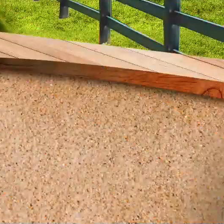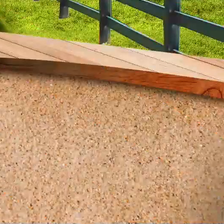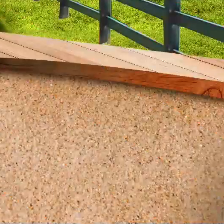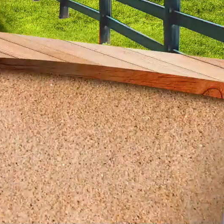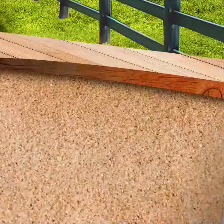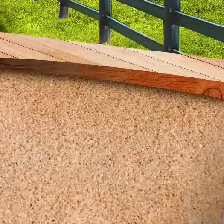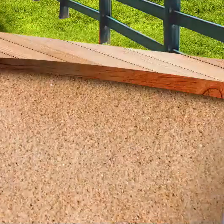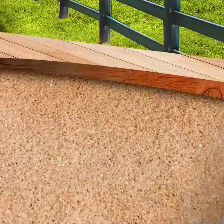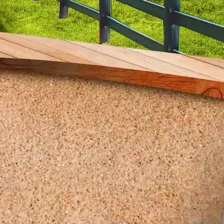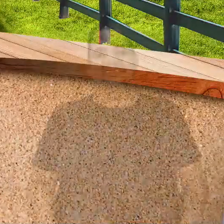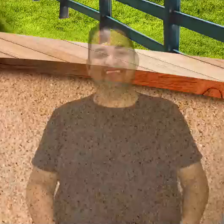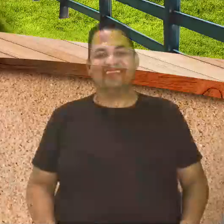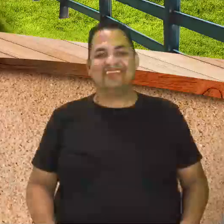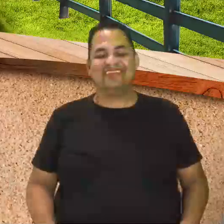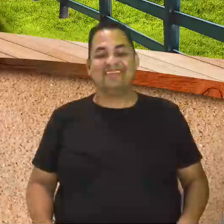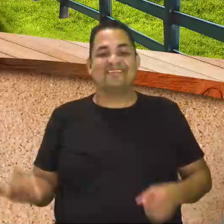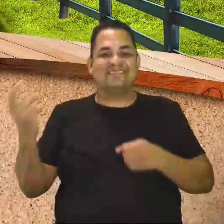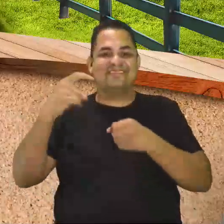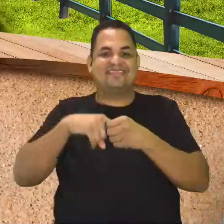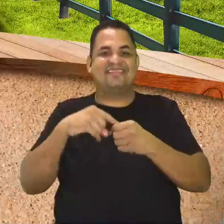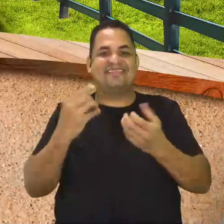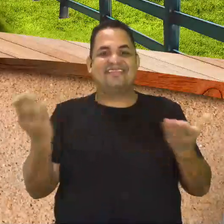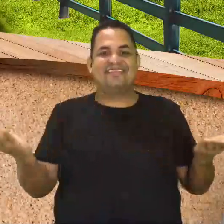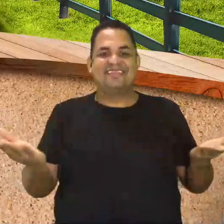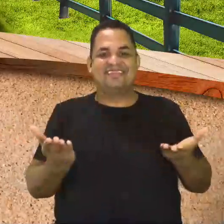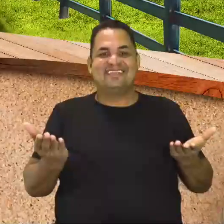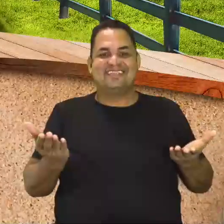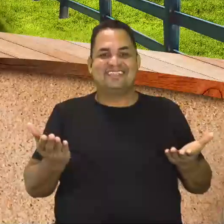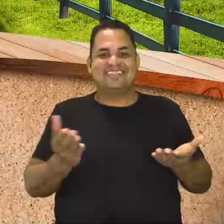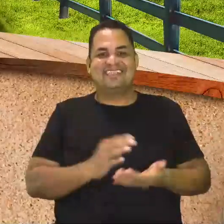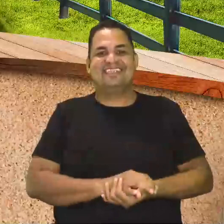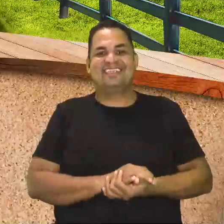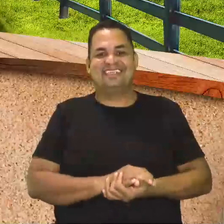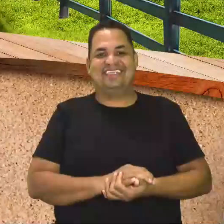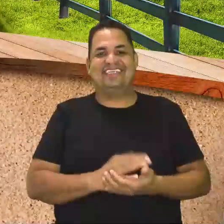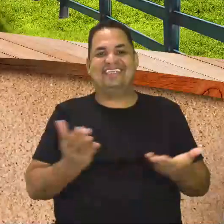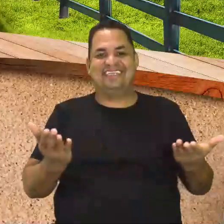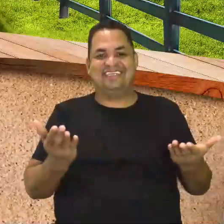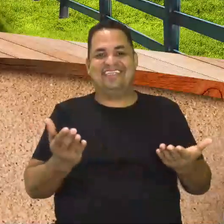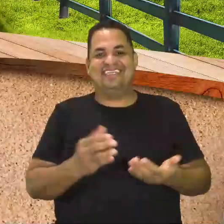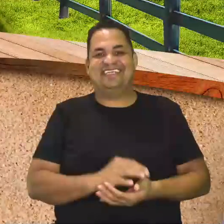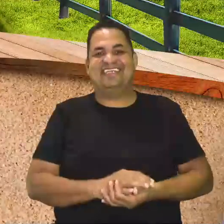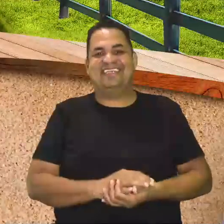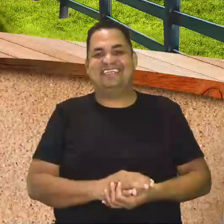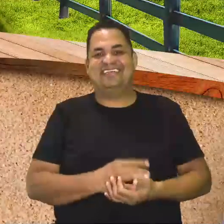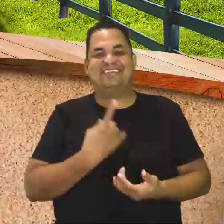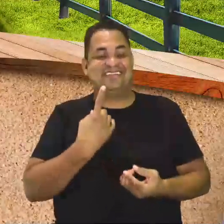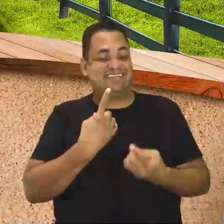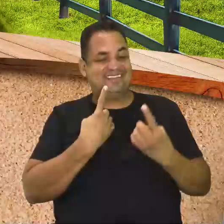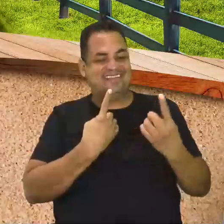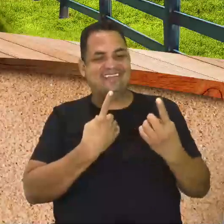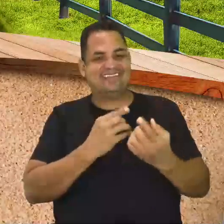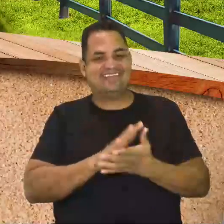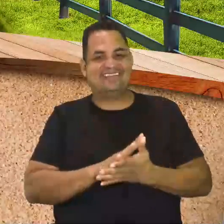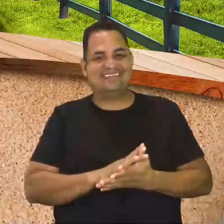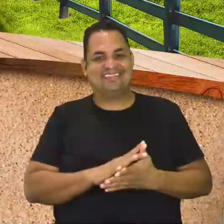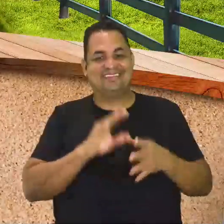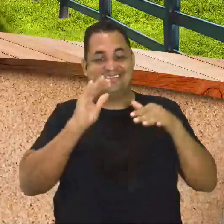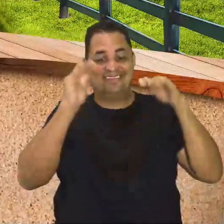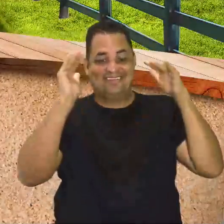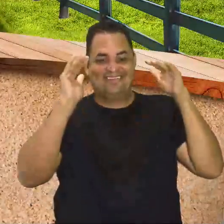Oi, meus queridos, voltamos! Se preocupa, olha ele! Olha ele! Rapaz do céu, é como uma